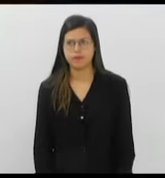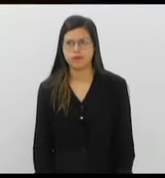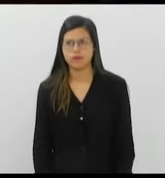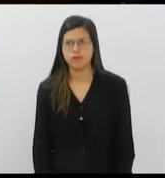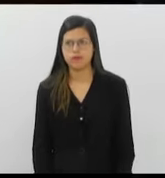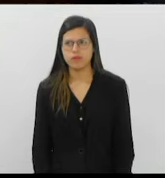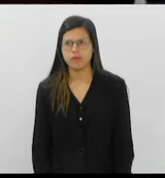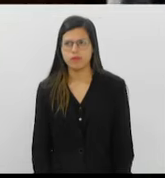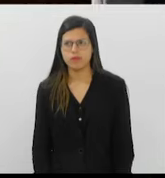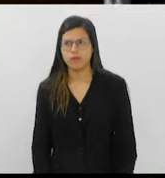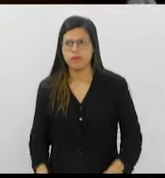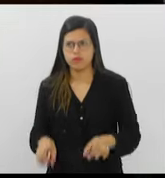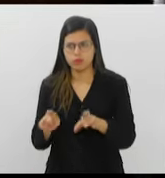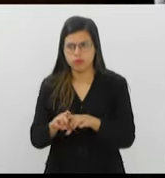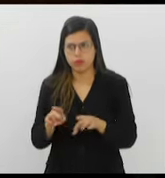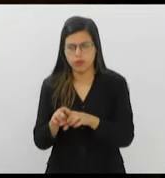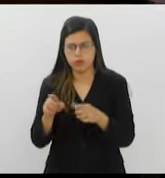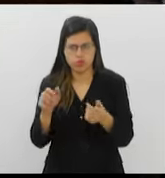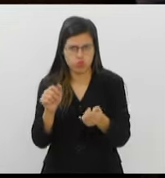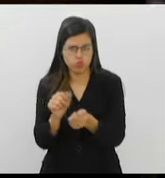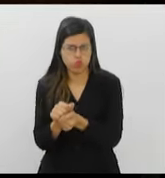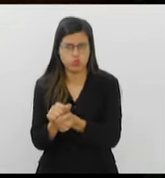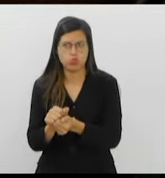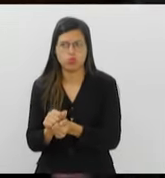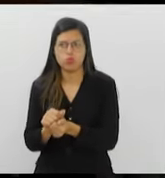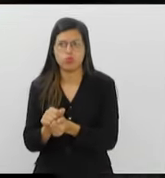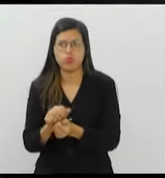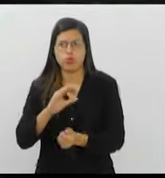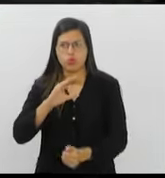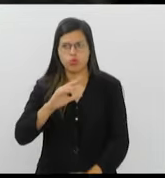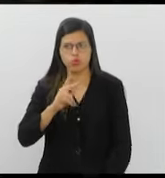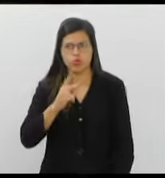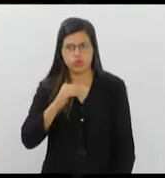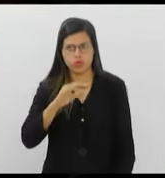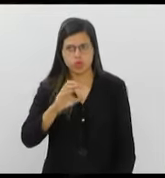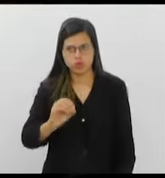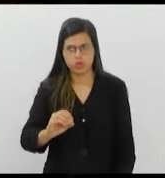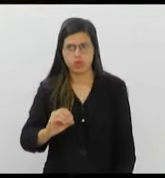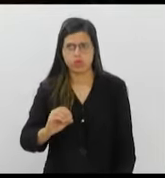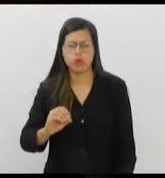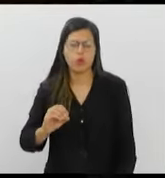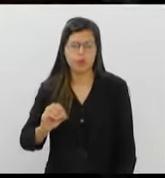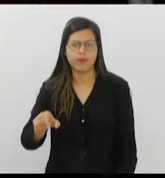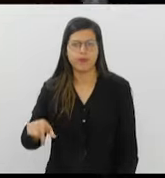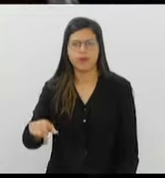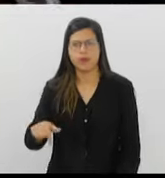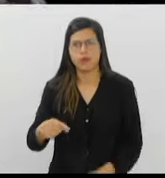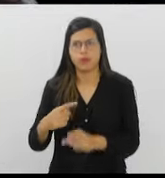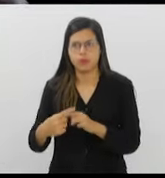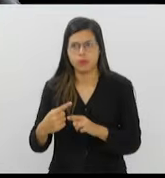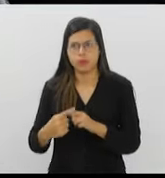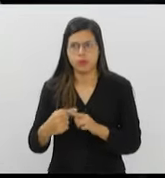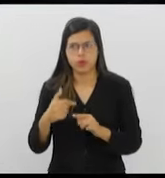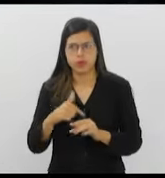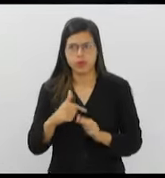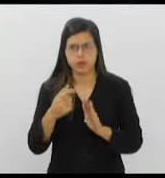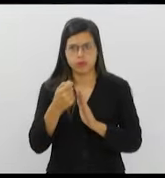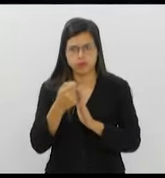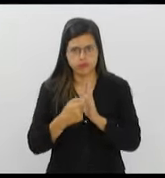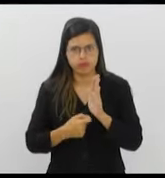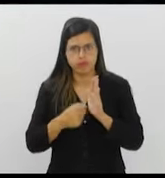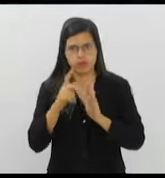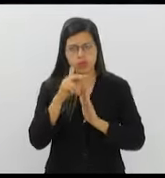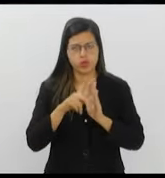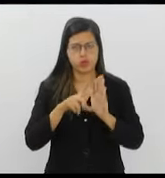faço coro aqui junto ao Chico Machado, no sentido de que essa matéria seja